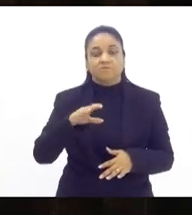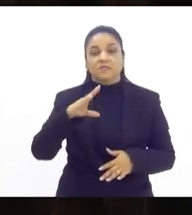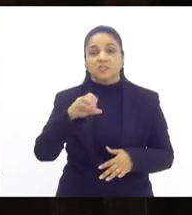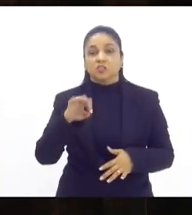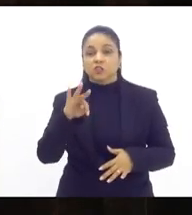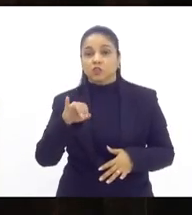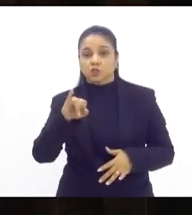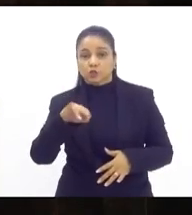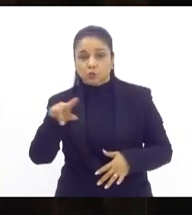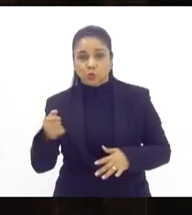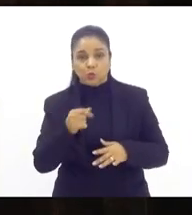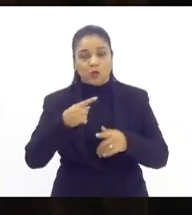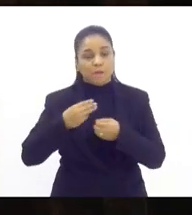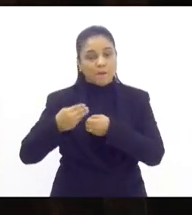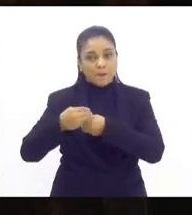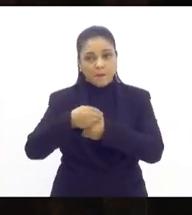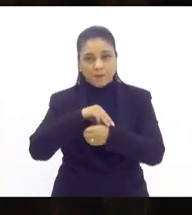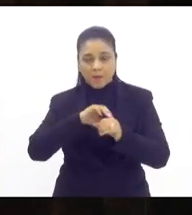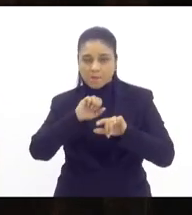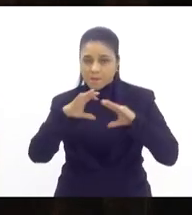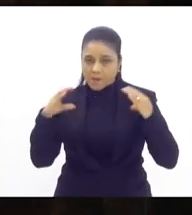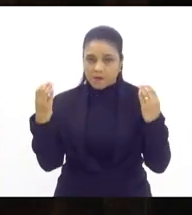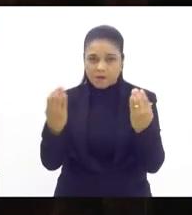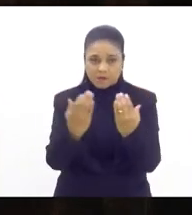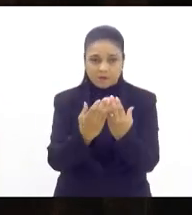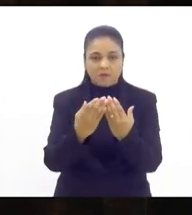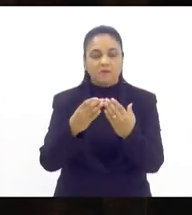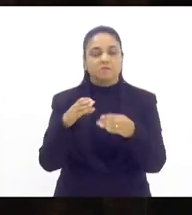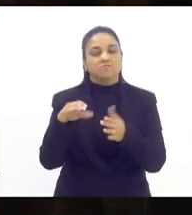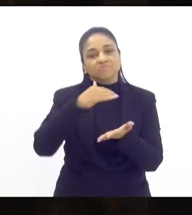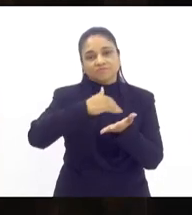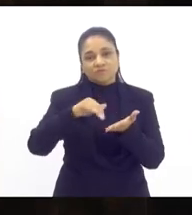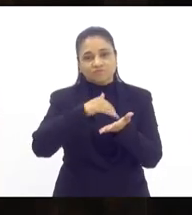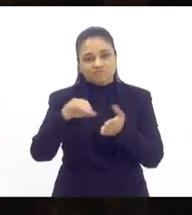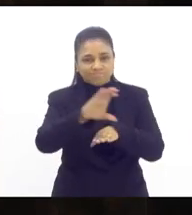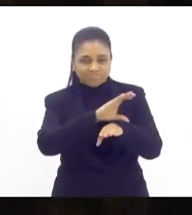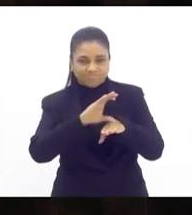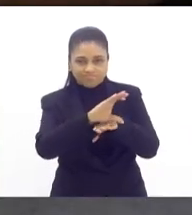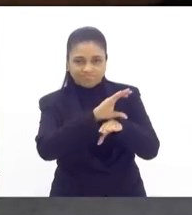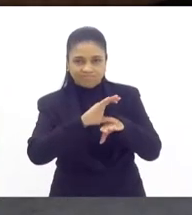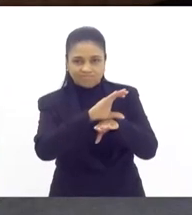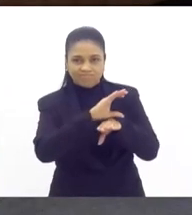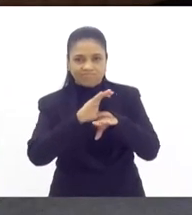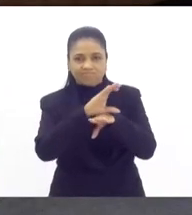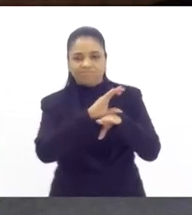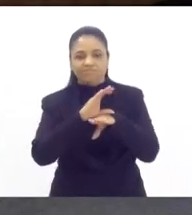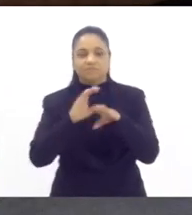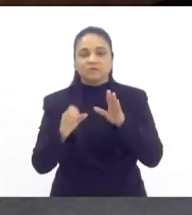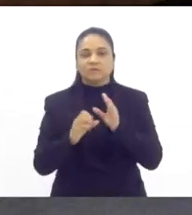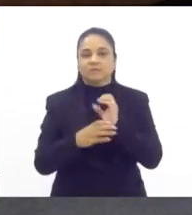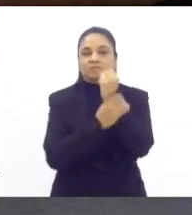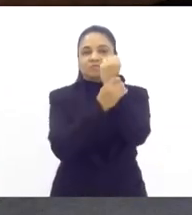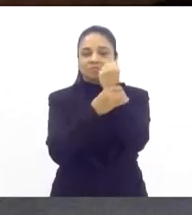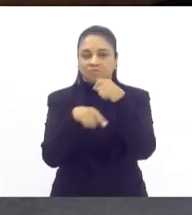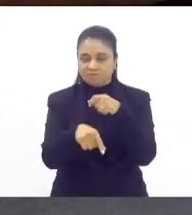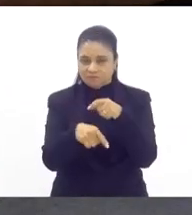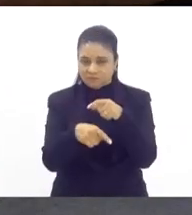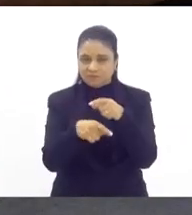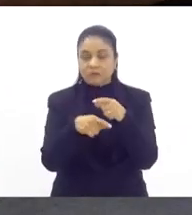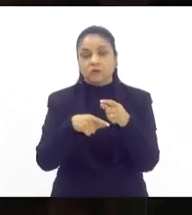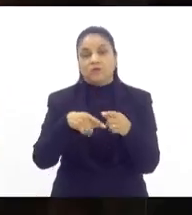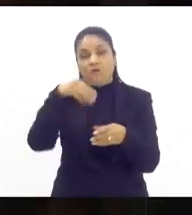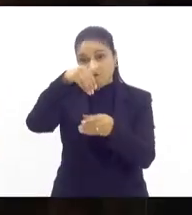Maracanã E também o conselho comunitário de segurança que tem a mesma abrangência são membros eleitos através de voto